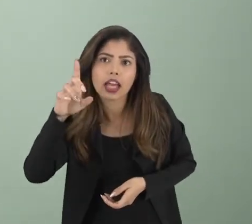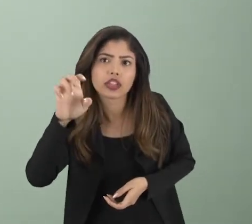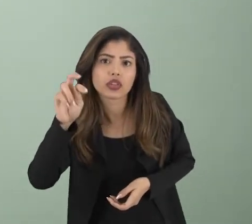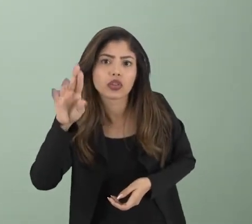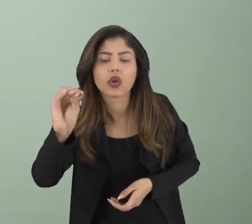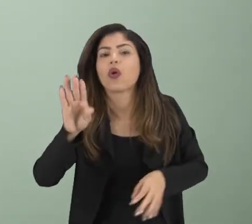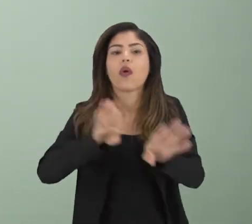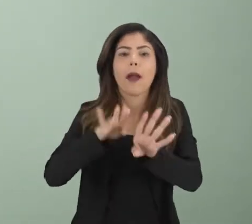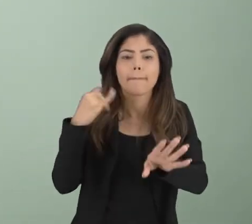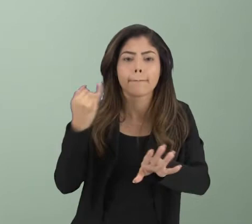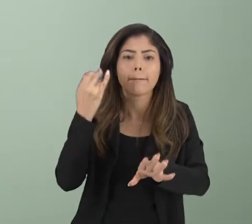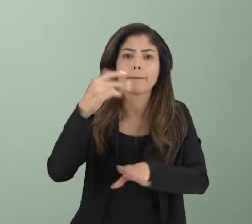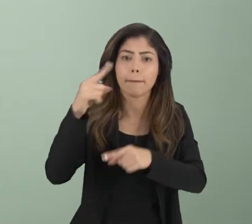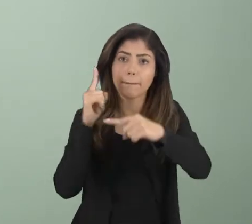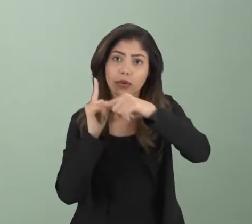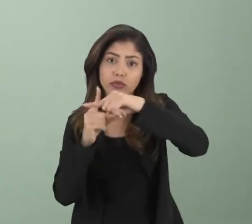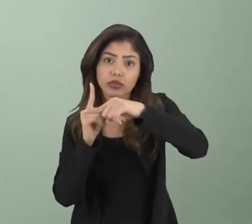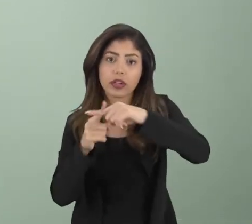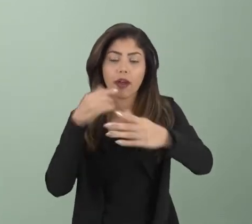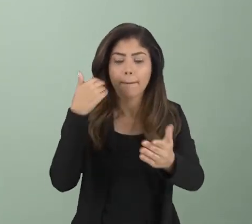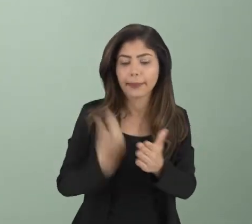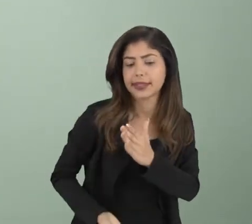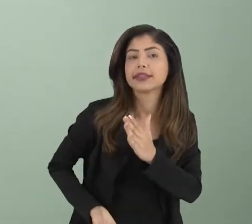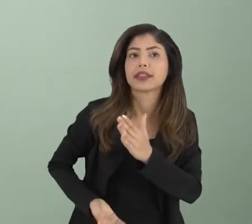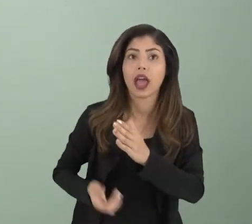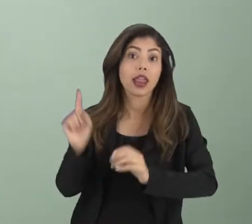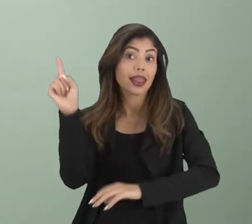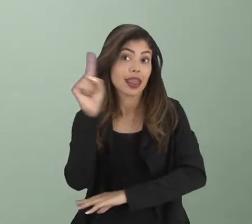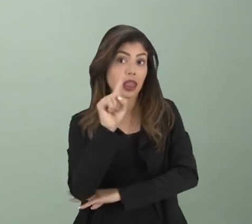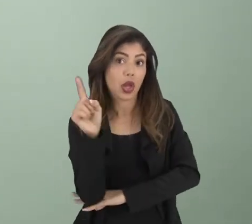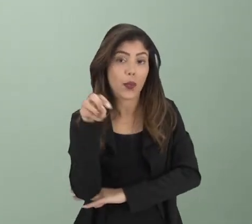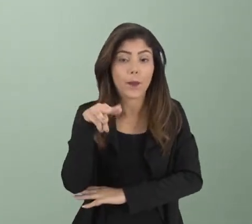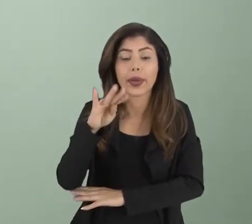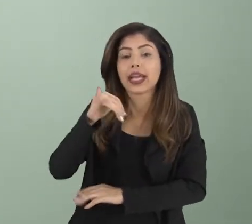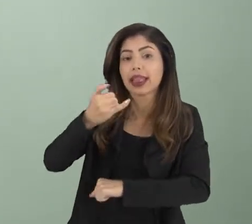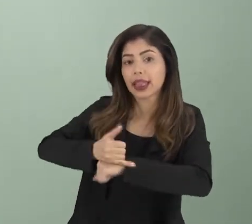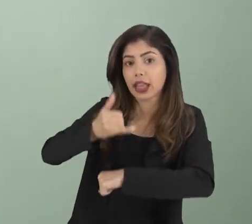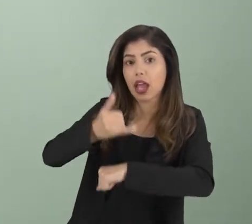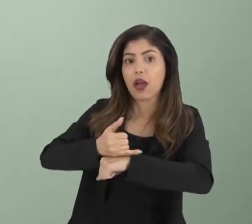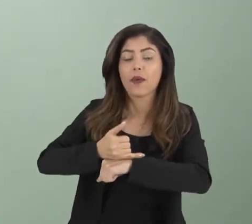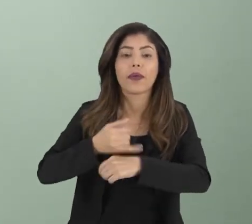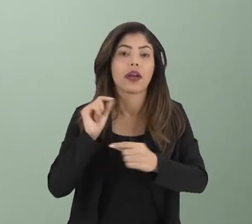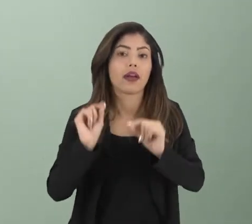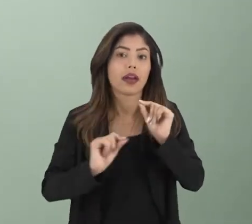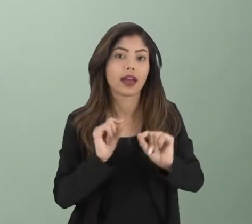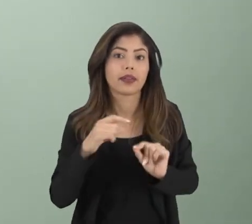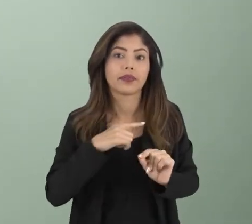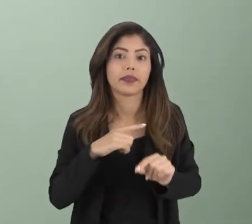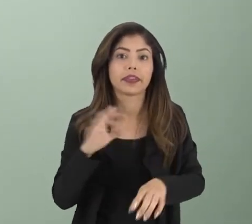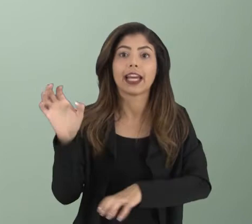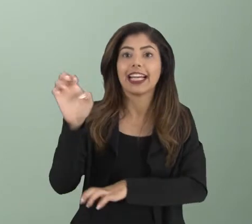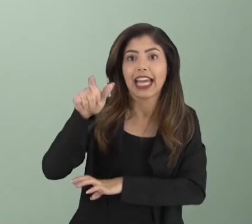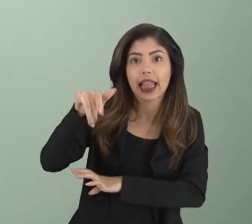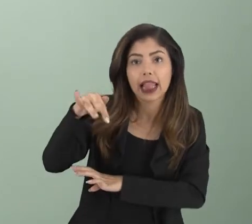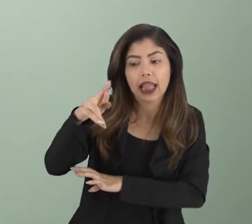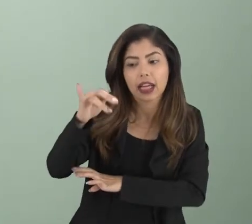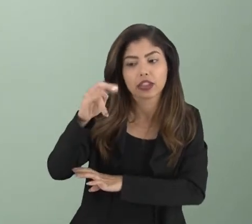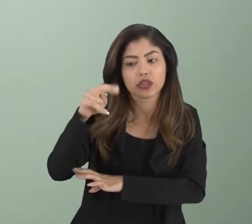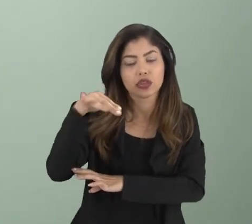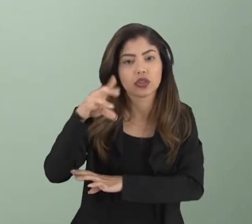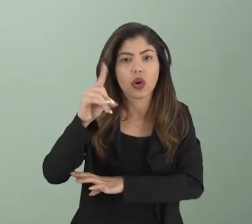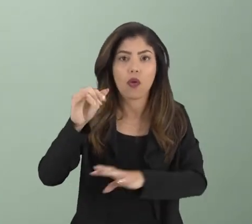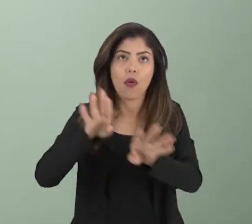eletropositivos, tendem a perder elétrons. Não metais ou ametais são eletronegativos, eles